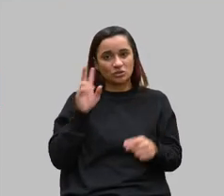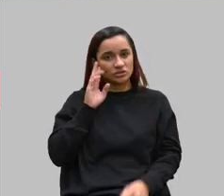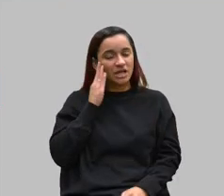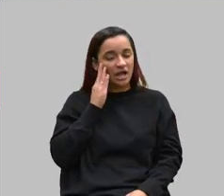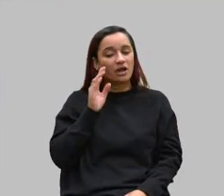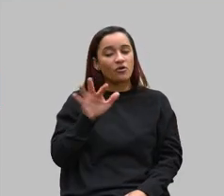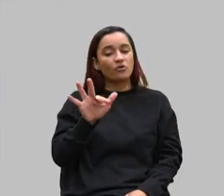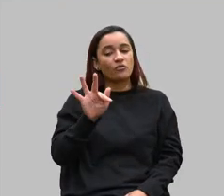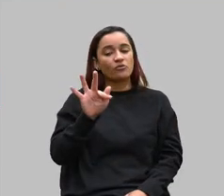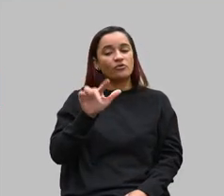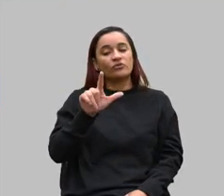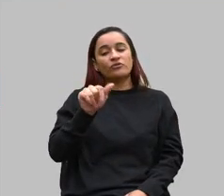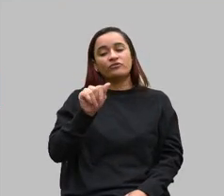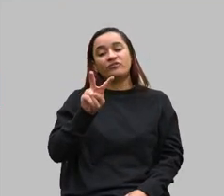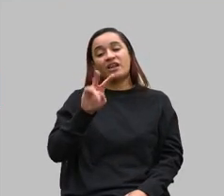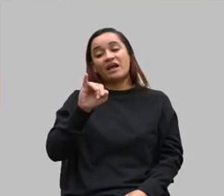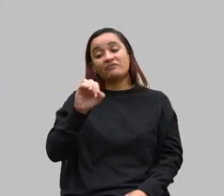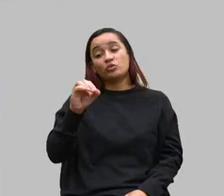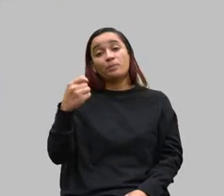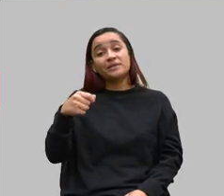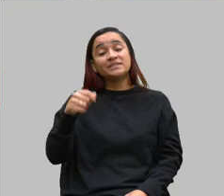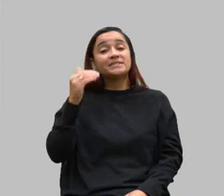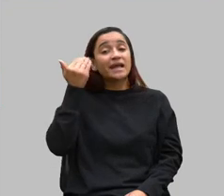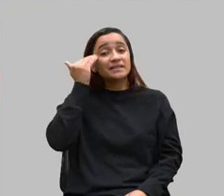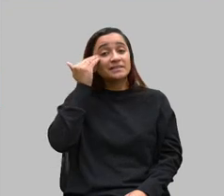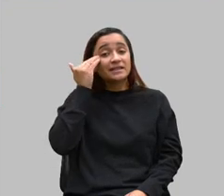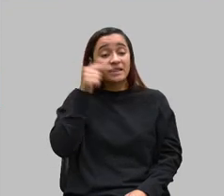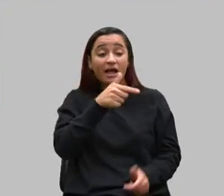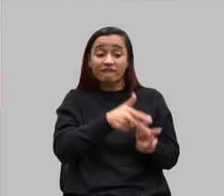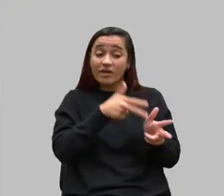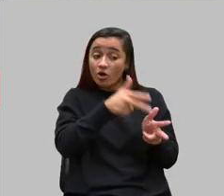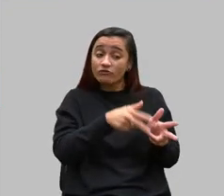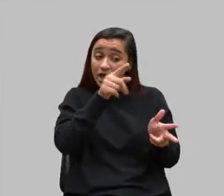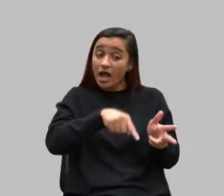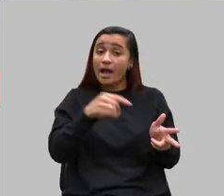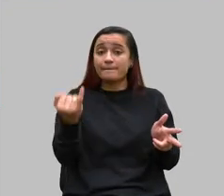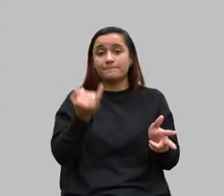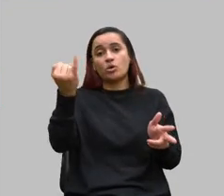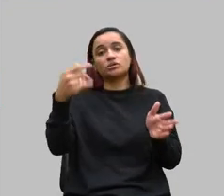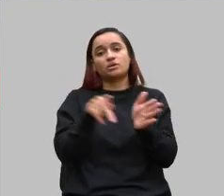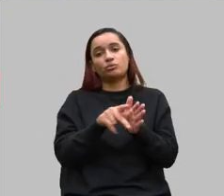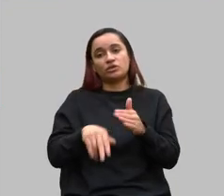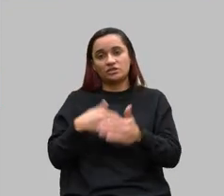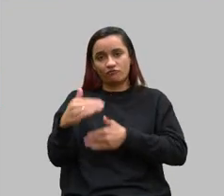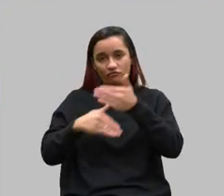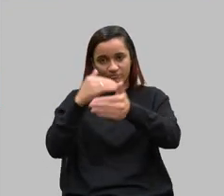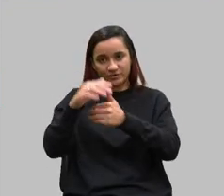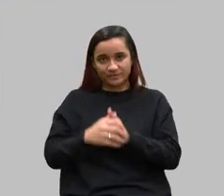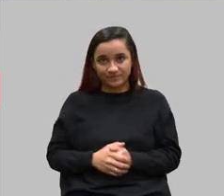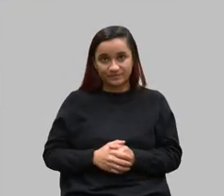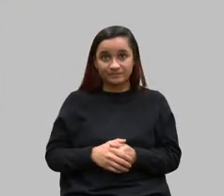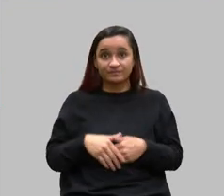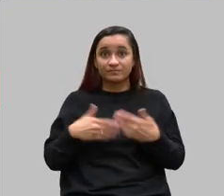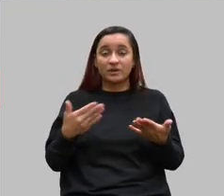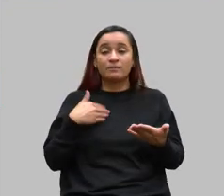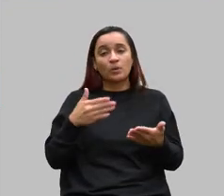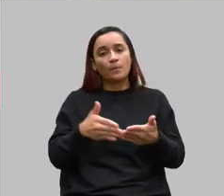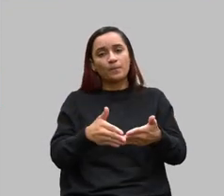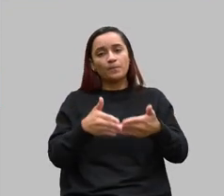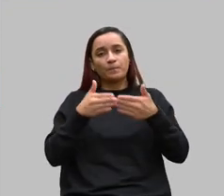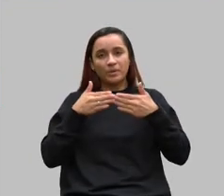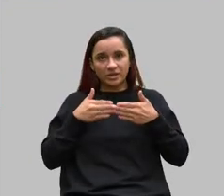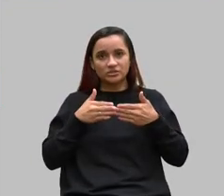realmente saber entender que a ferrovia realmente é importante pro desenvolvimento enfim fica aqui o meu apelo